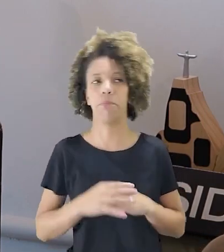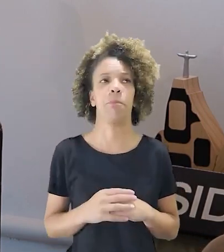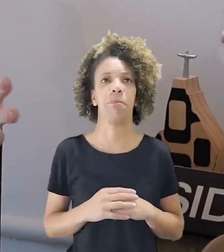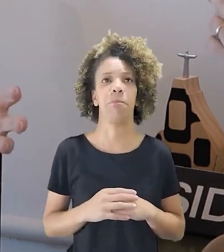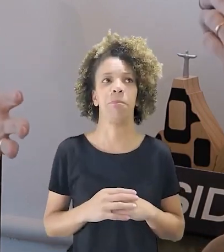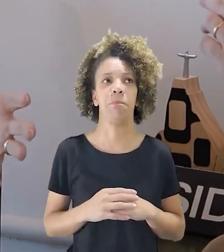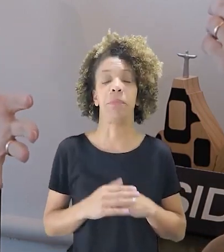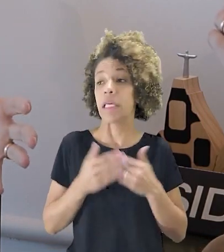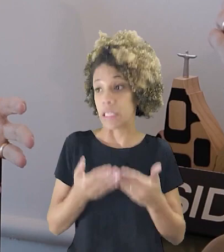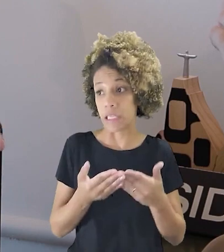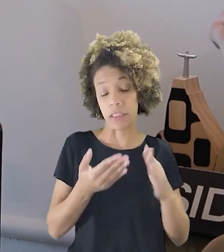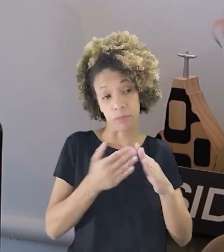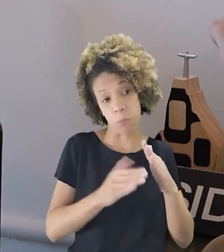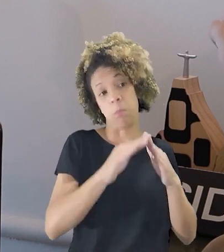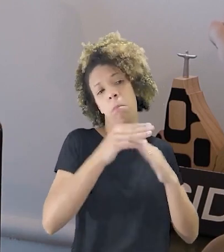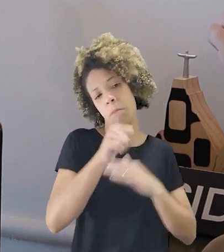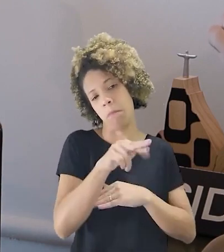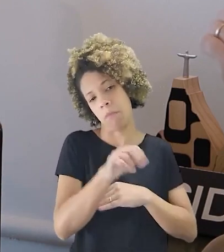E esse complexo de favelas,